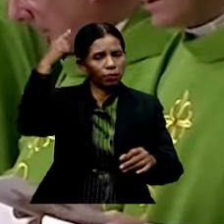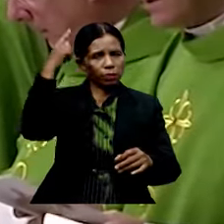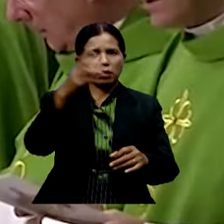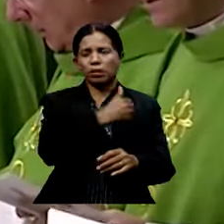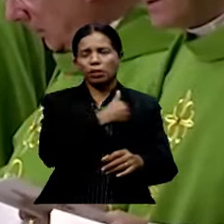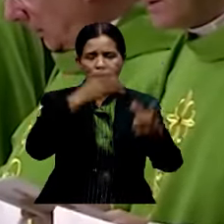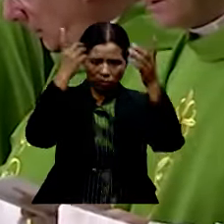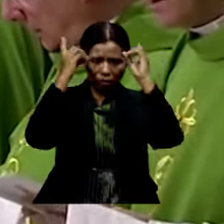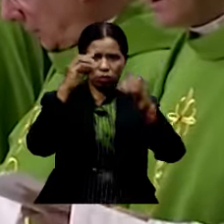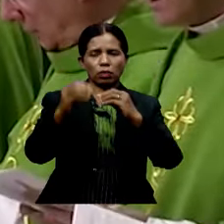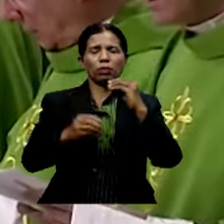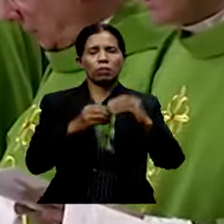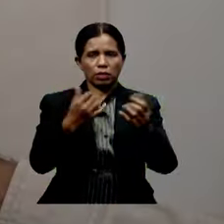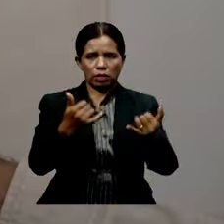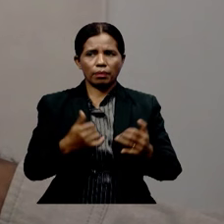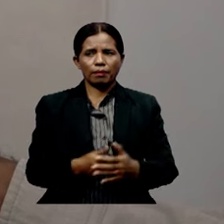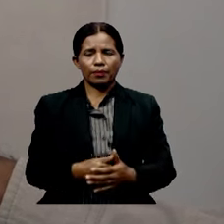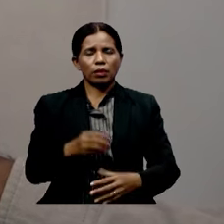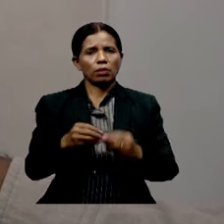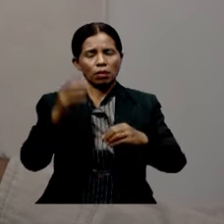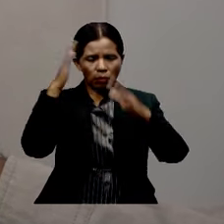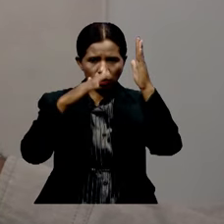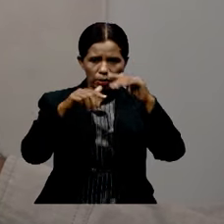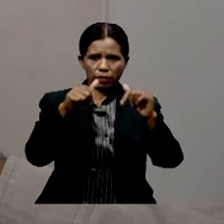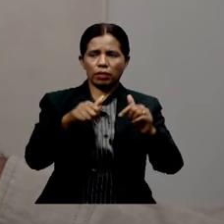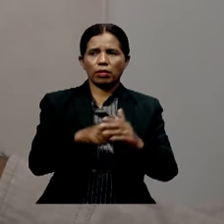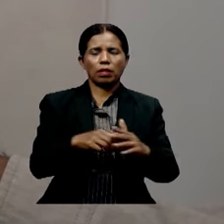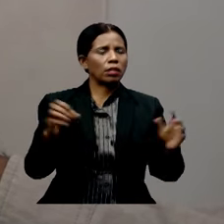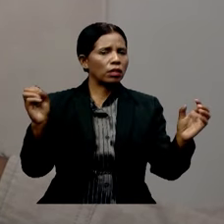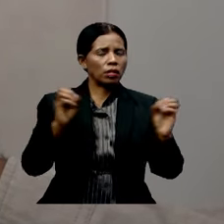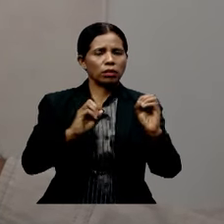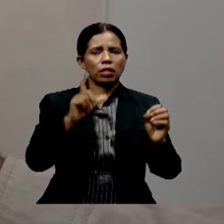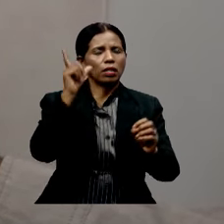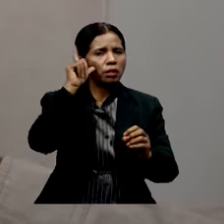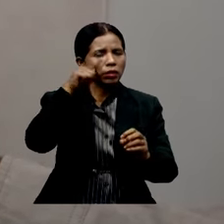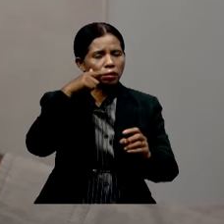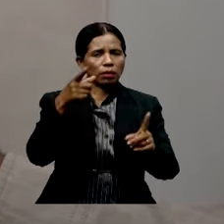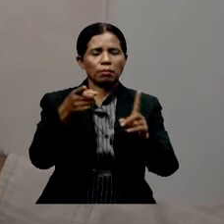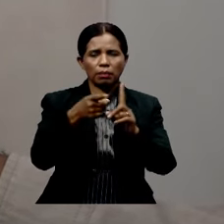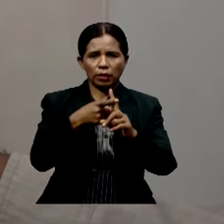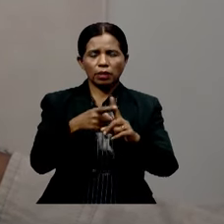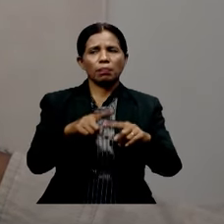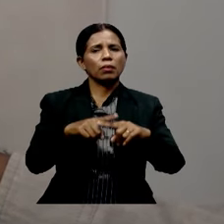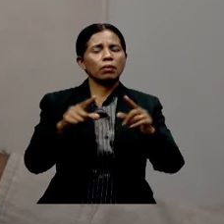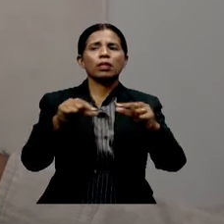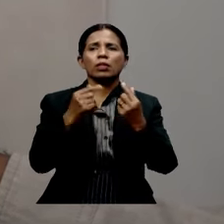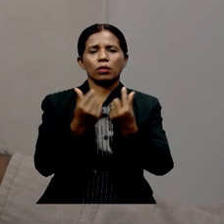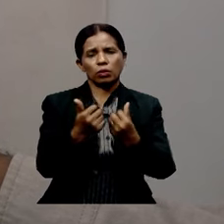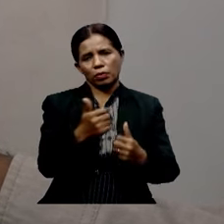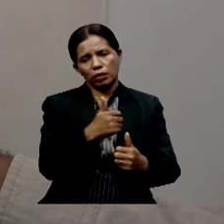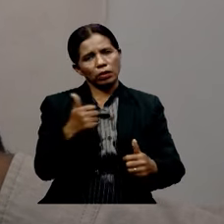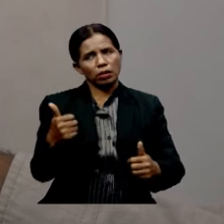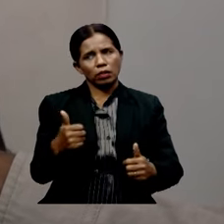sejão ida, con a ba assunto ida ne. Con a ba problema ida ne, laos LGBTQ plus det, mai be, ya grupo serse,